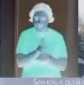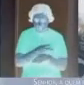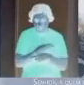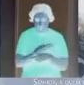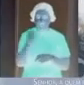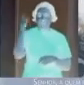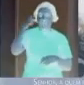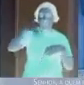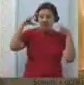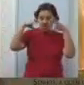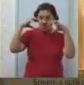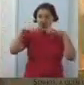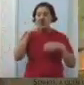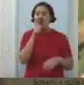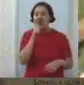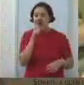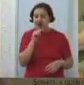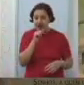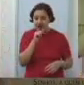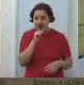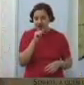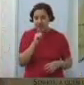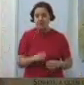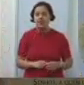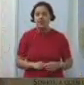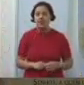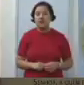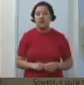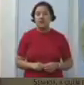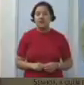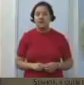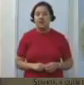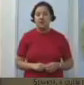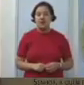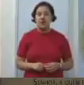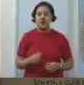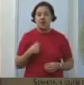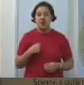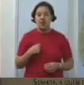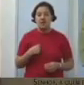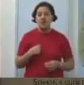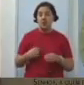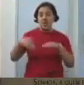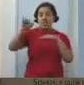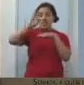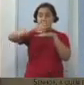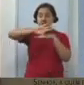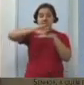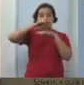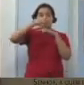a enxurrada, caiu a chuva. Eu vou entrar por cima da